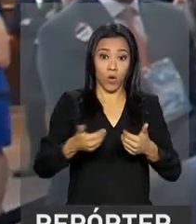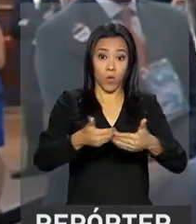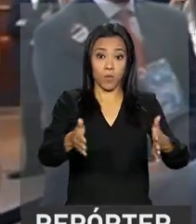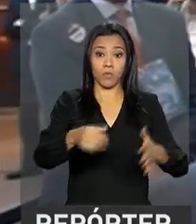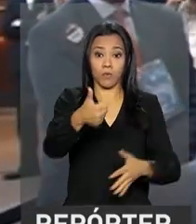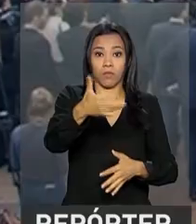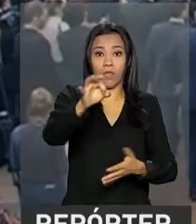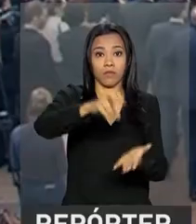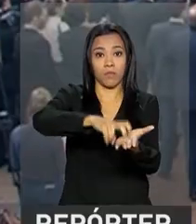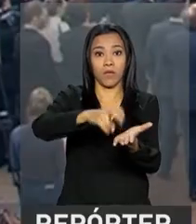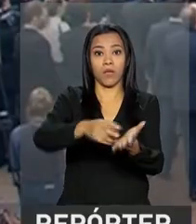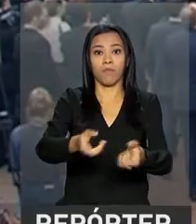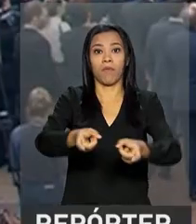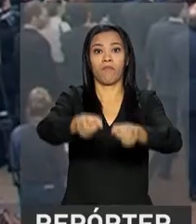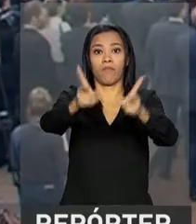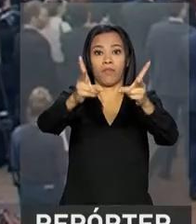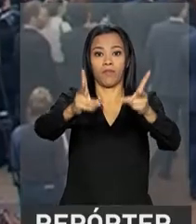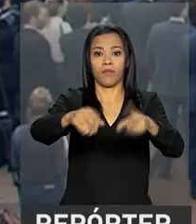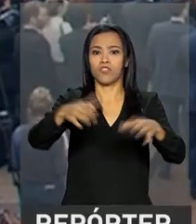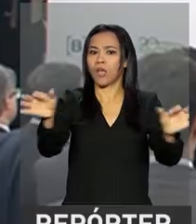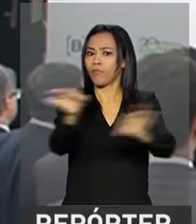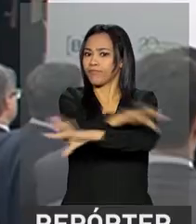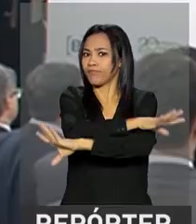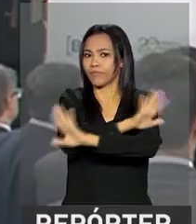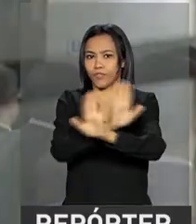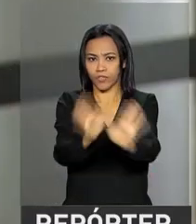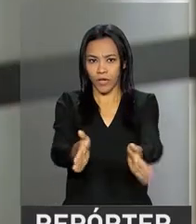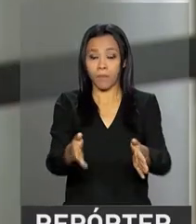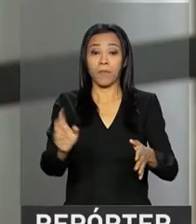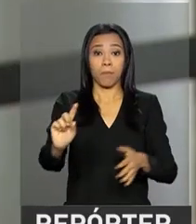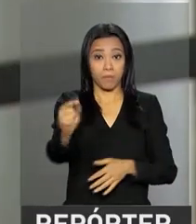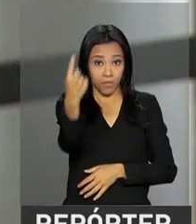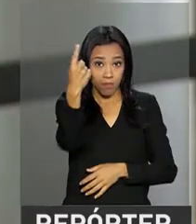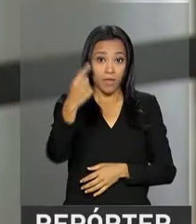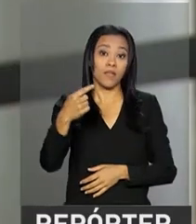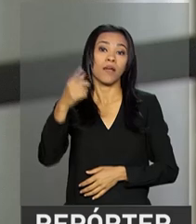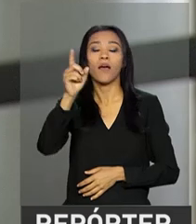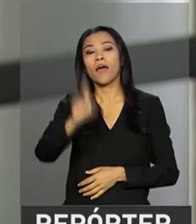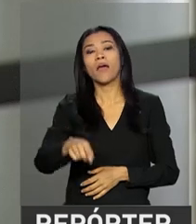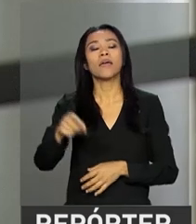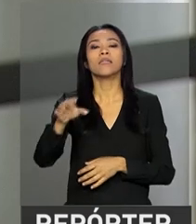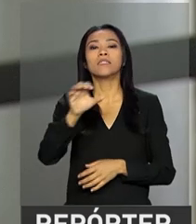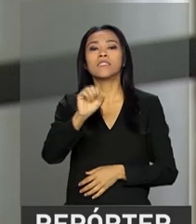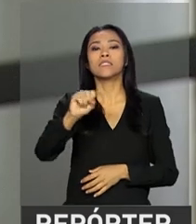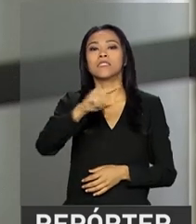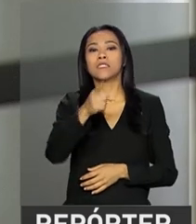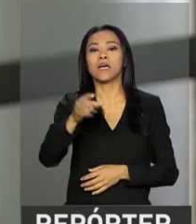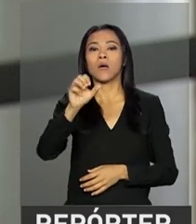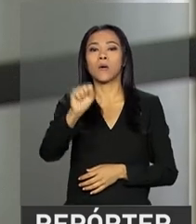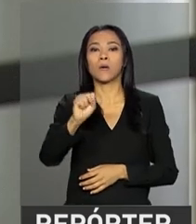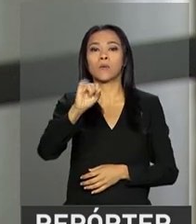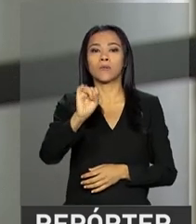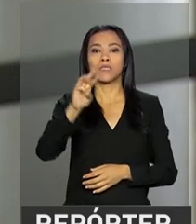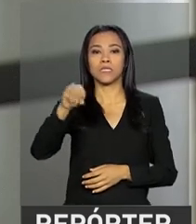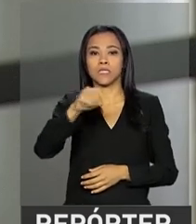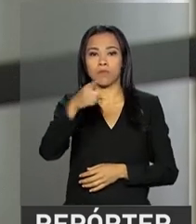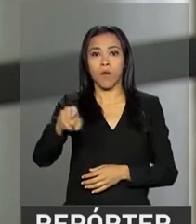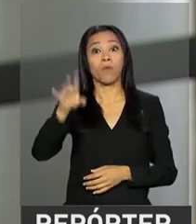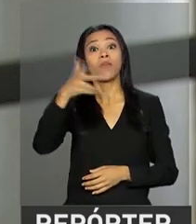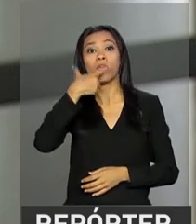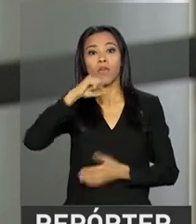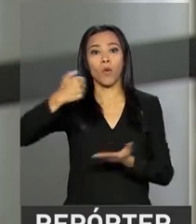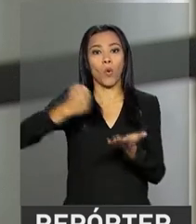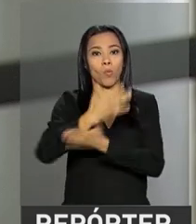às 10 horas da manhã e já terminou a primeira usina licitadas foi a de são simão que foi arrematada pelos chineses